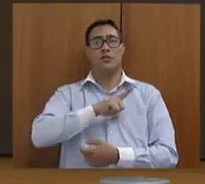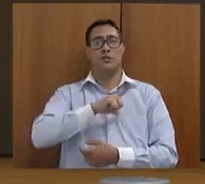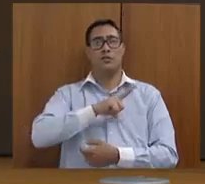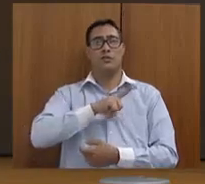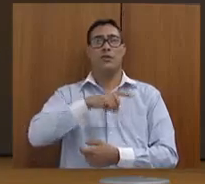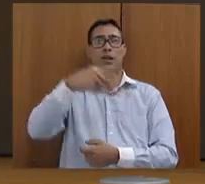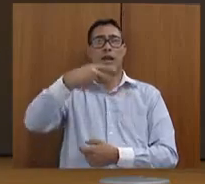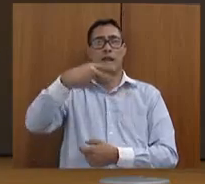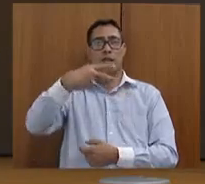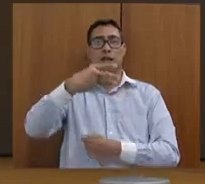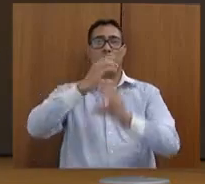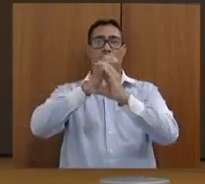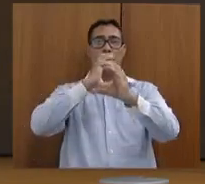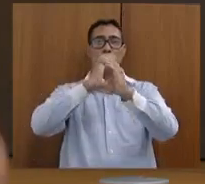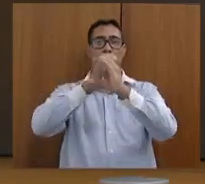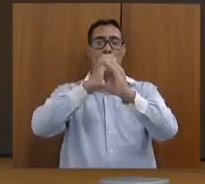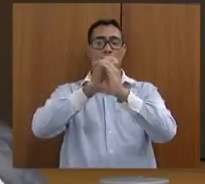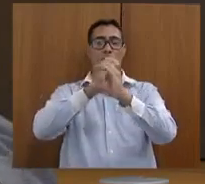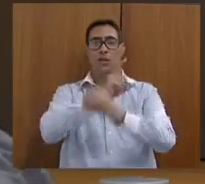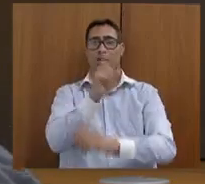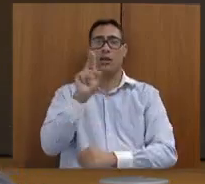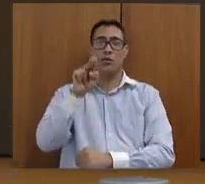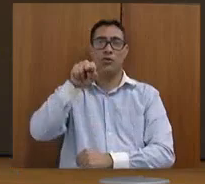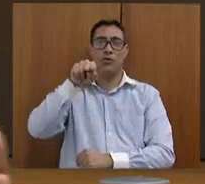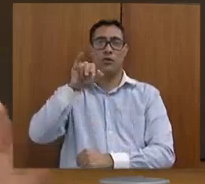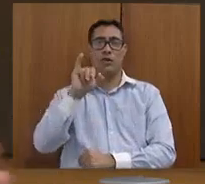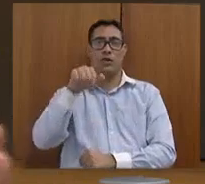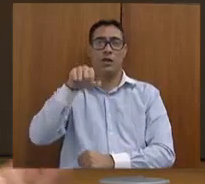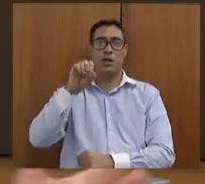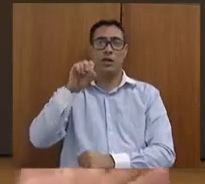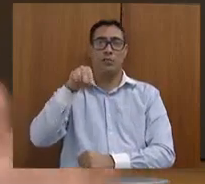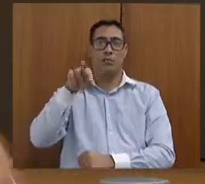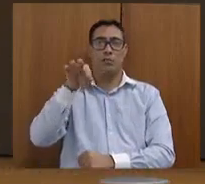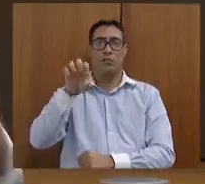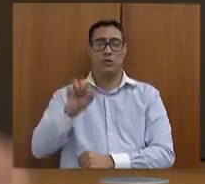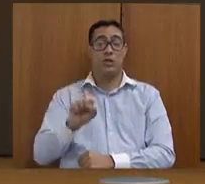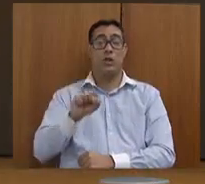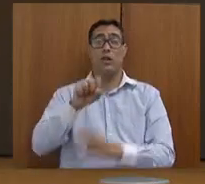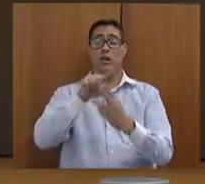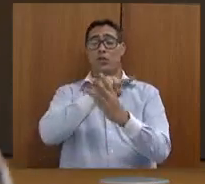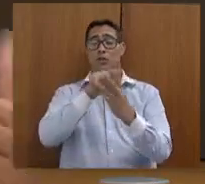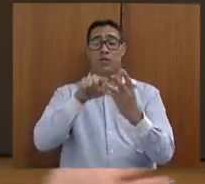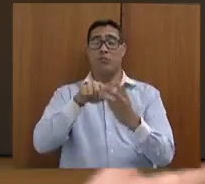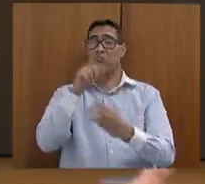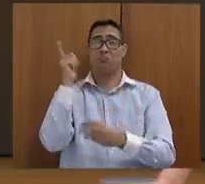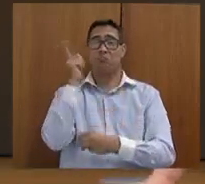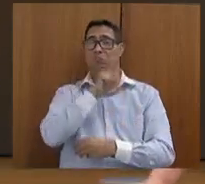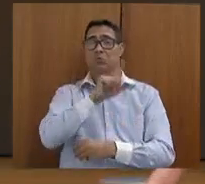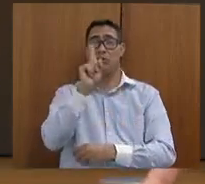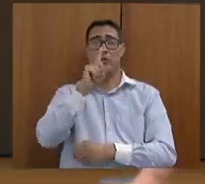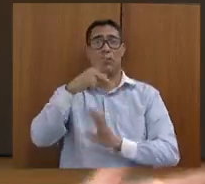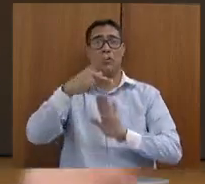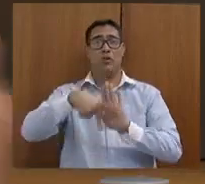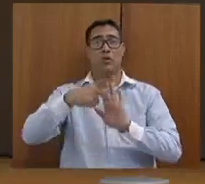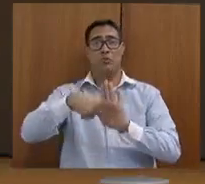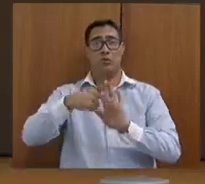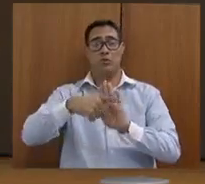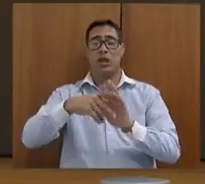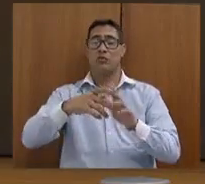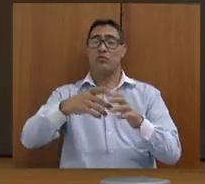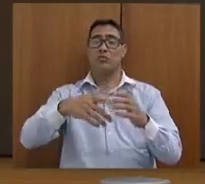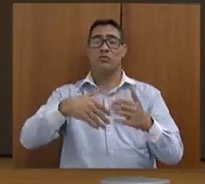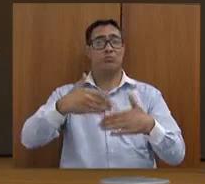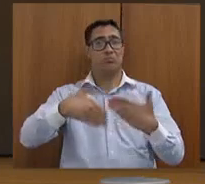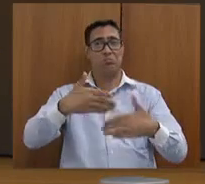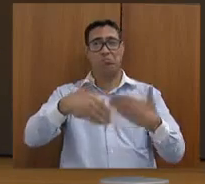Engenheiros lá na unimontes e eles não conseguiam dar vazão aos projetos então